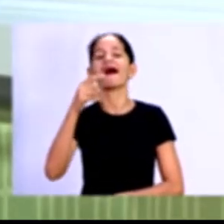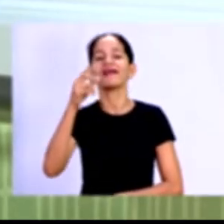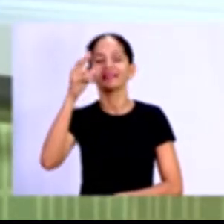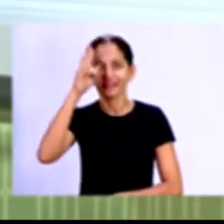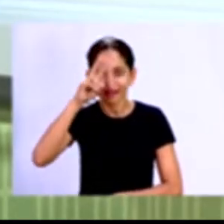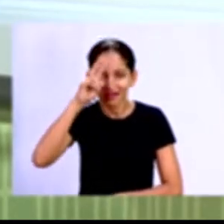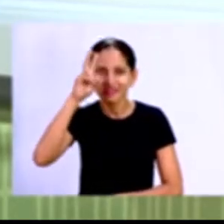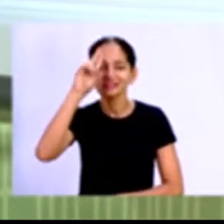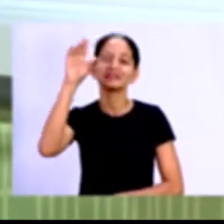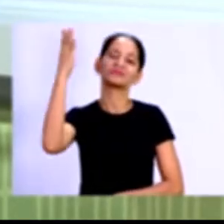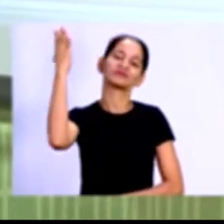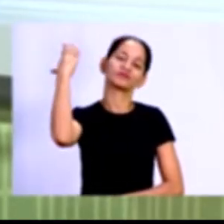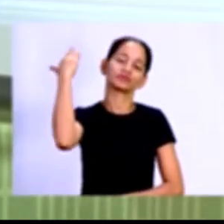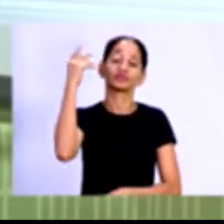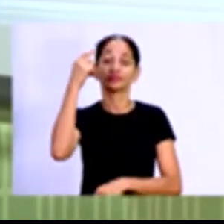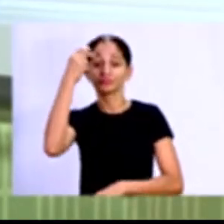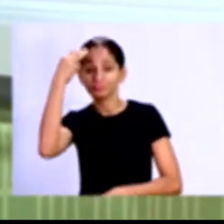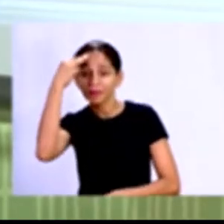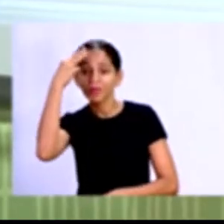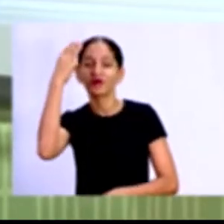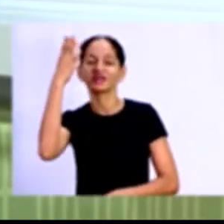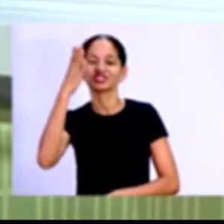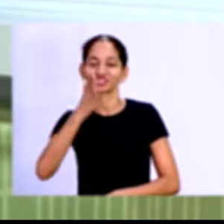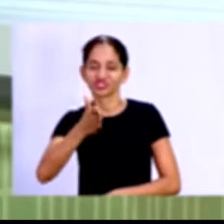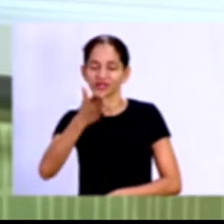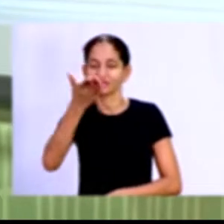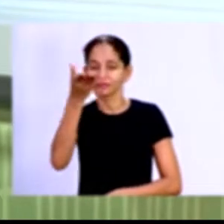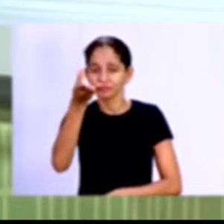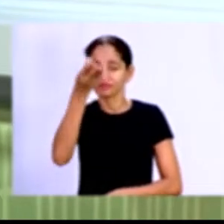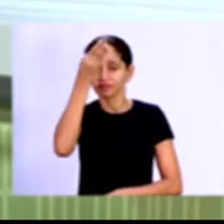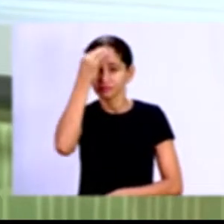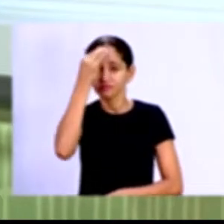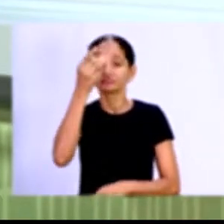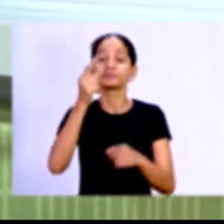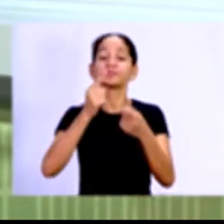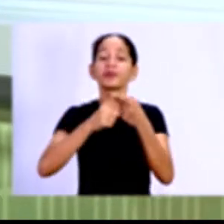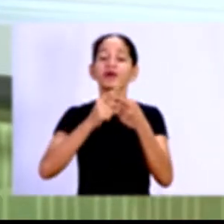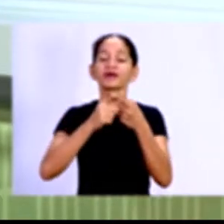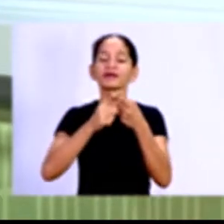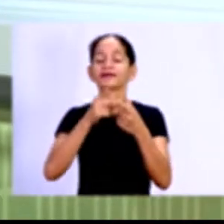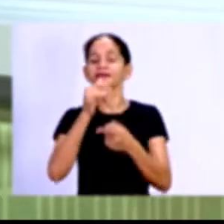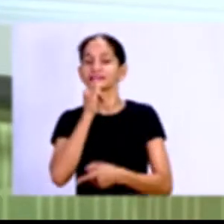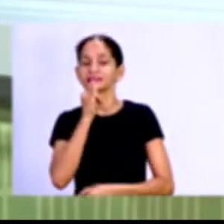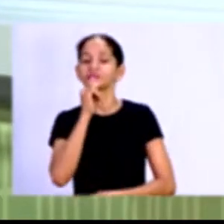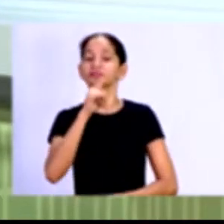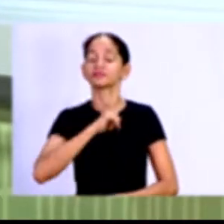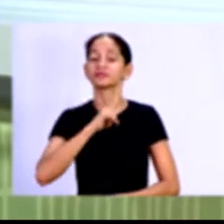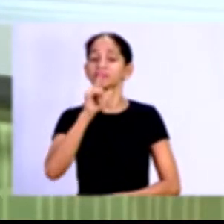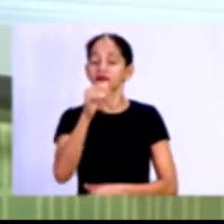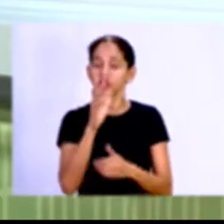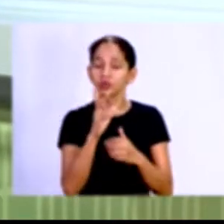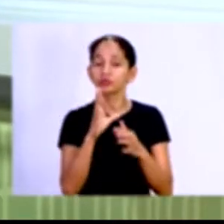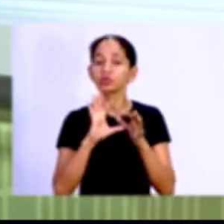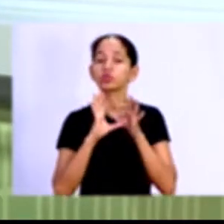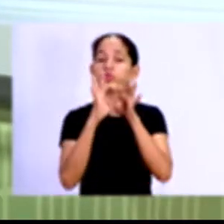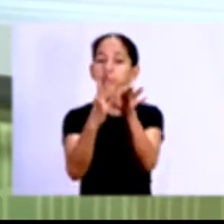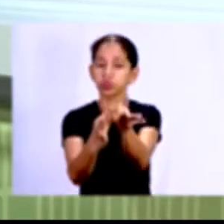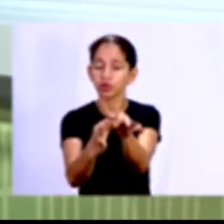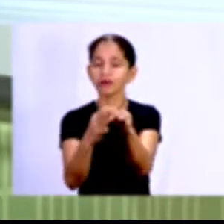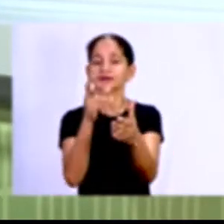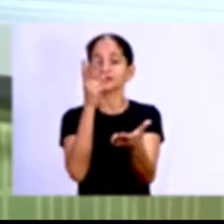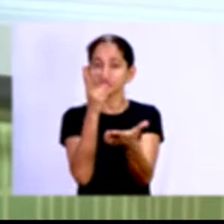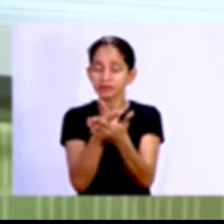resgatar na sua memória o tema que nós estudamos. Por quê? Porque as teleaulas, elas têm uma continuidade. Então,